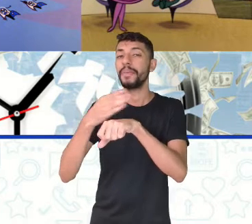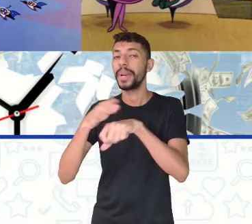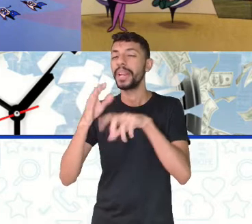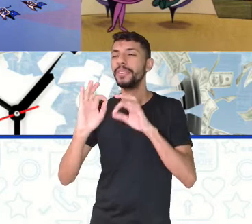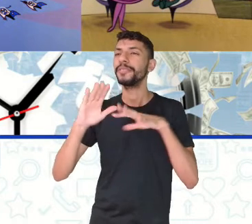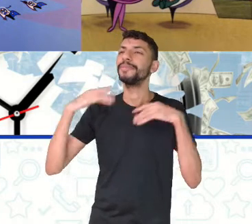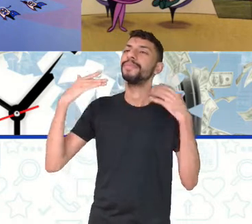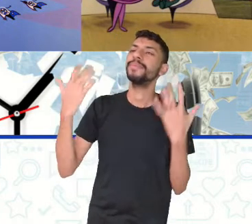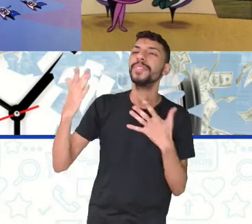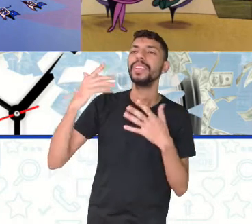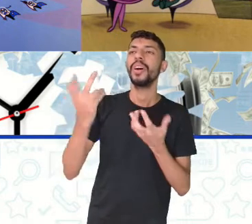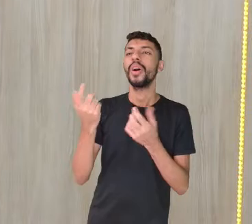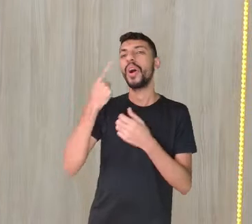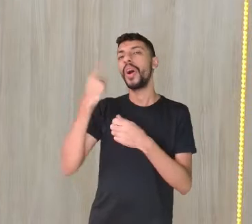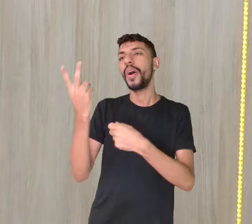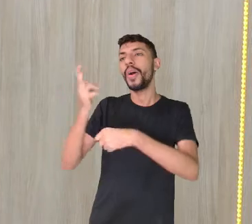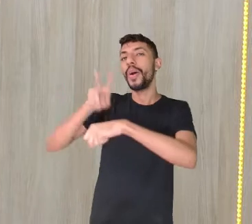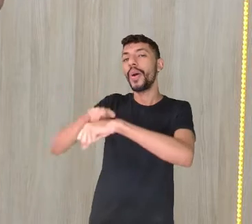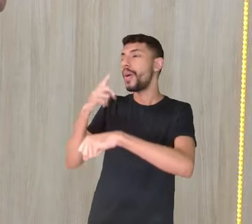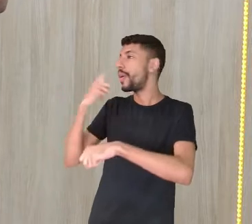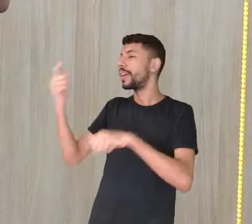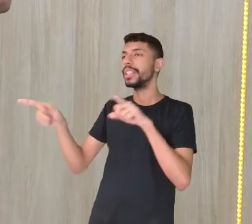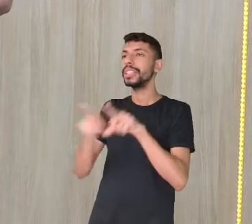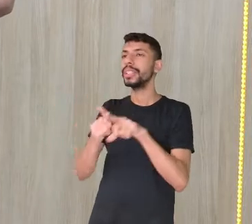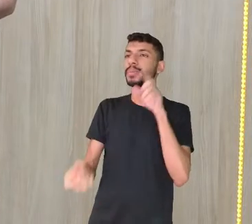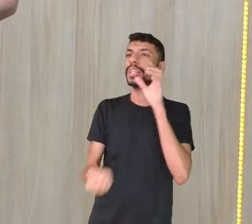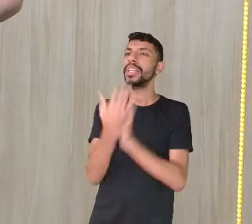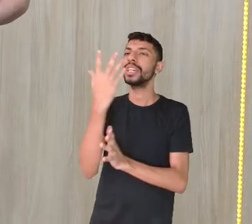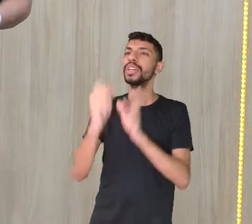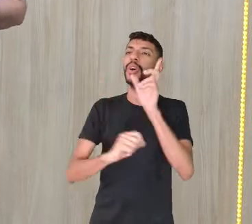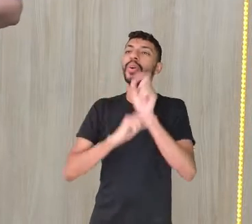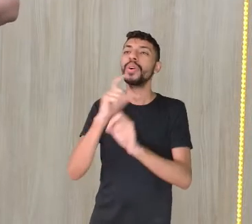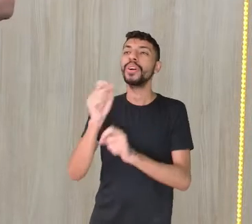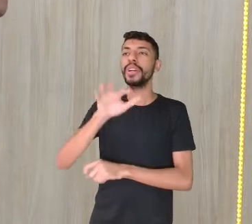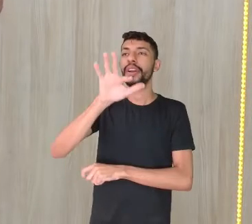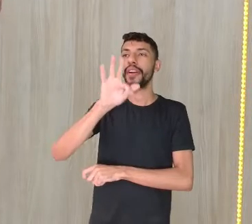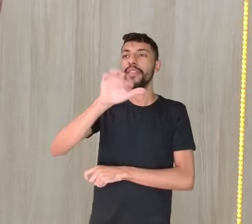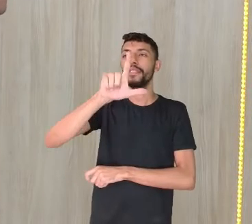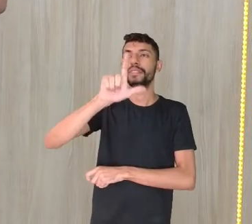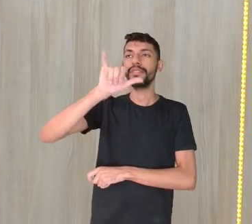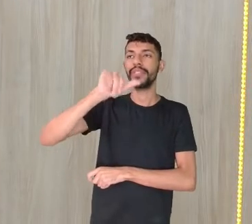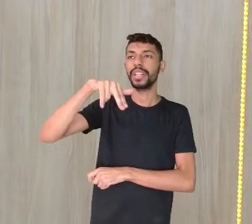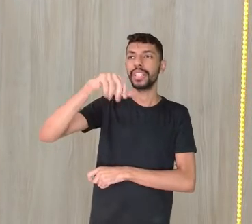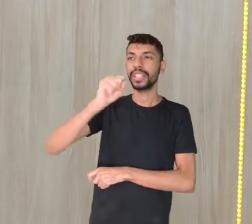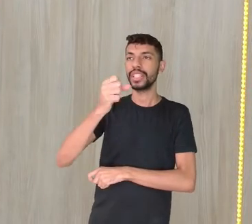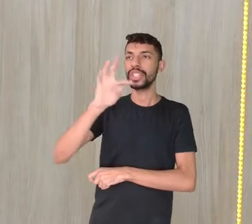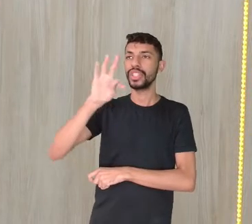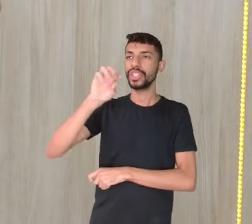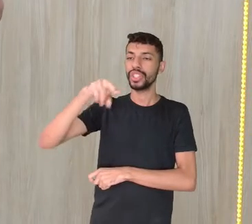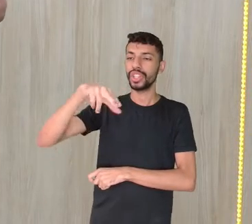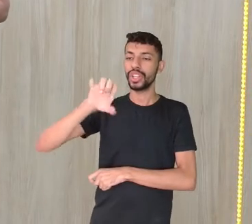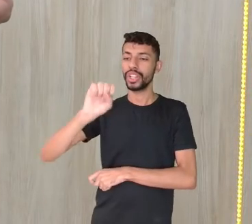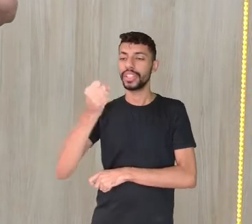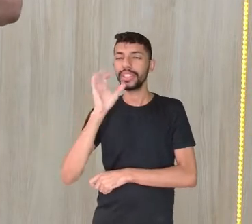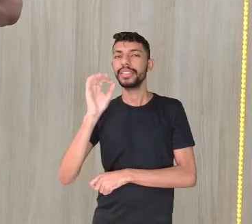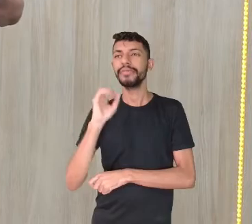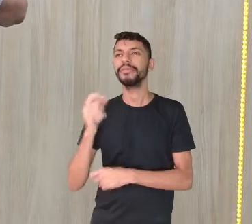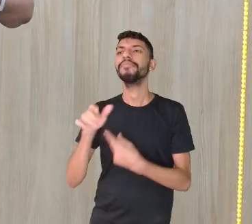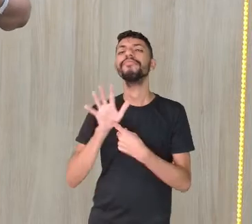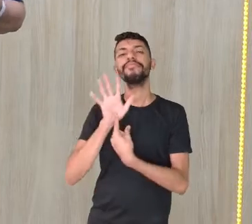quem também criou os Flintstones. Os Flintstones é um filme que passava num horário nobre,